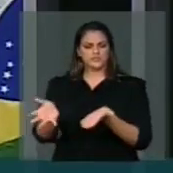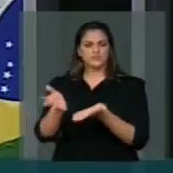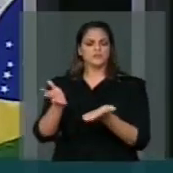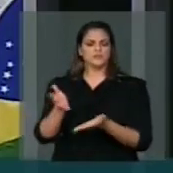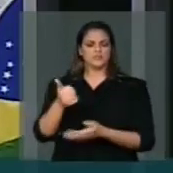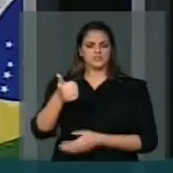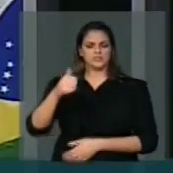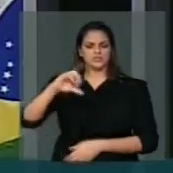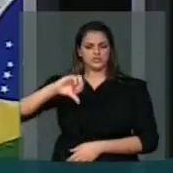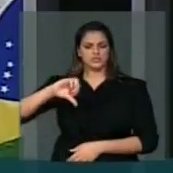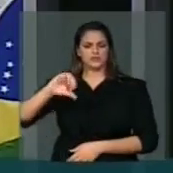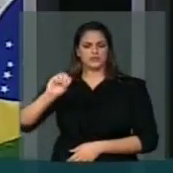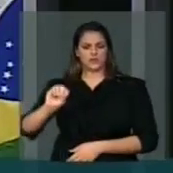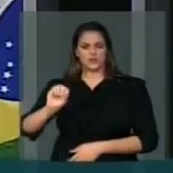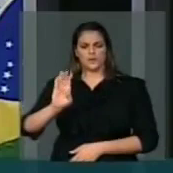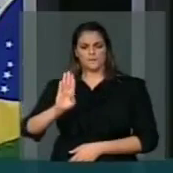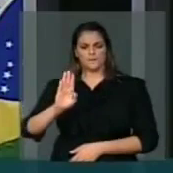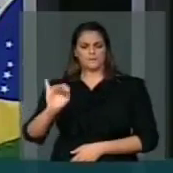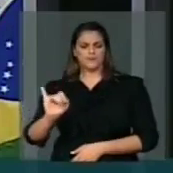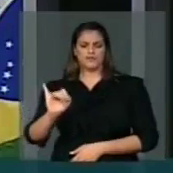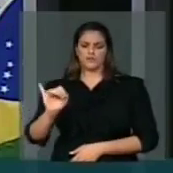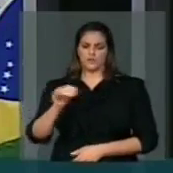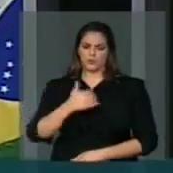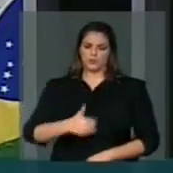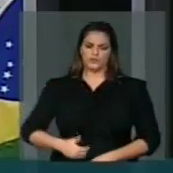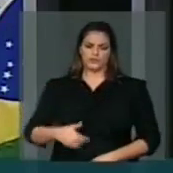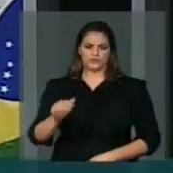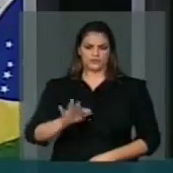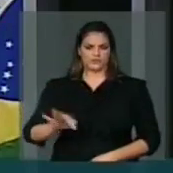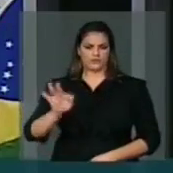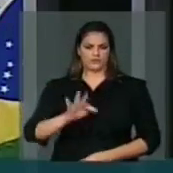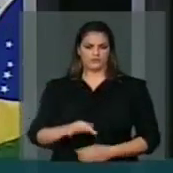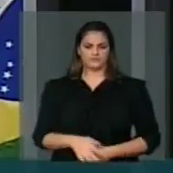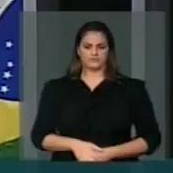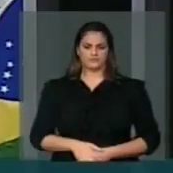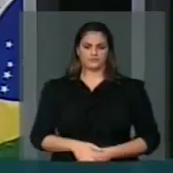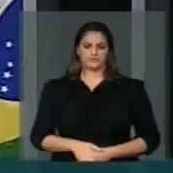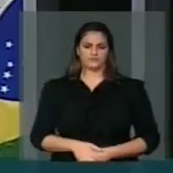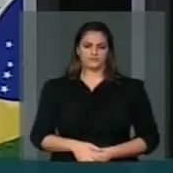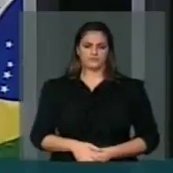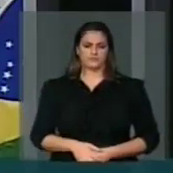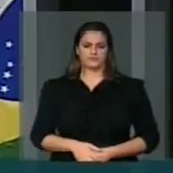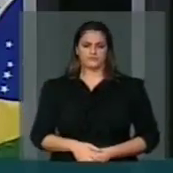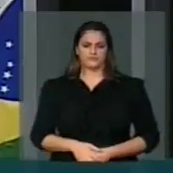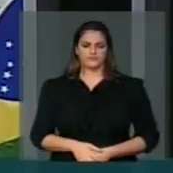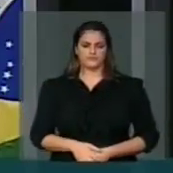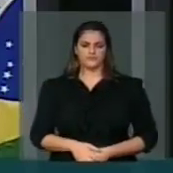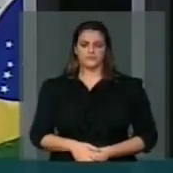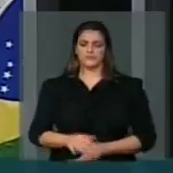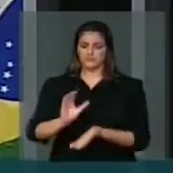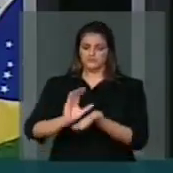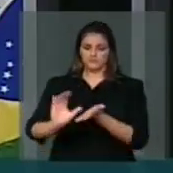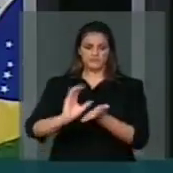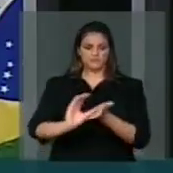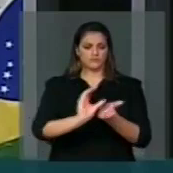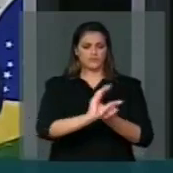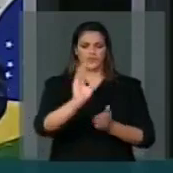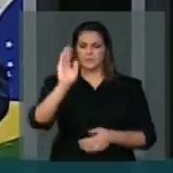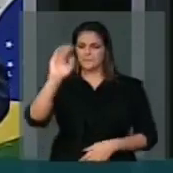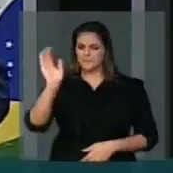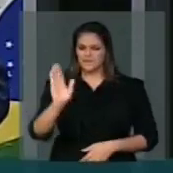de 198 bilhões do governo. O governo anunciou investimentos para o Brasil